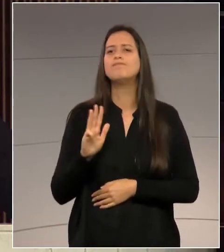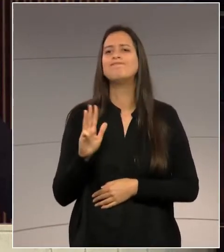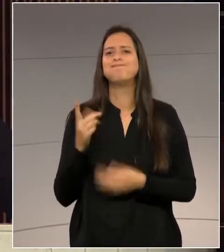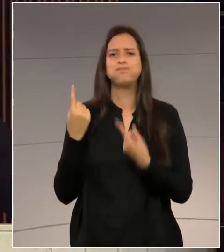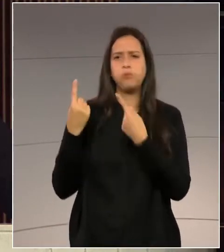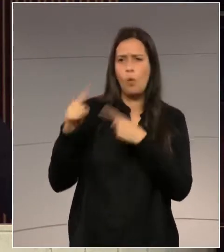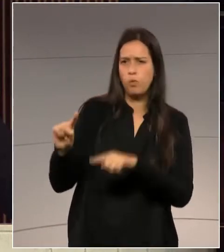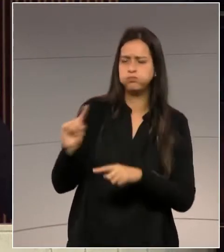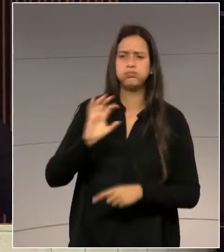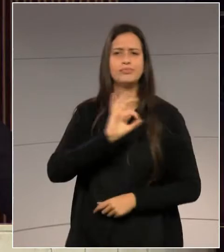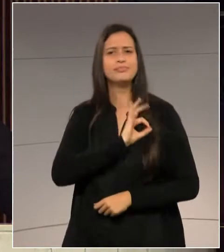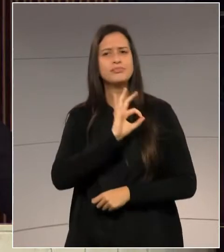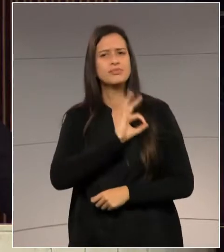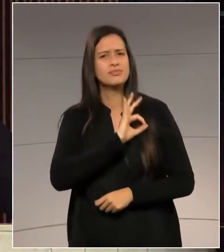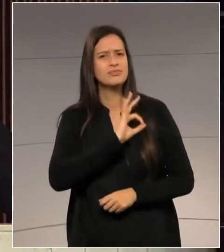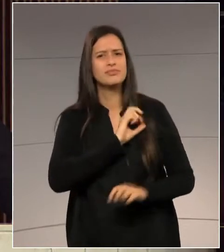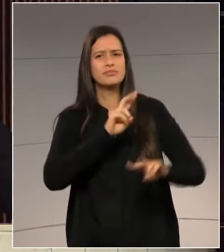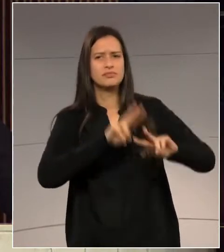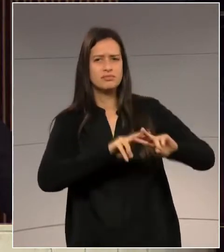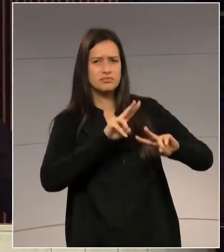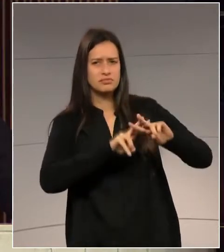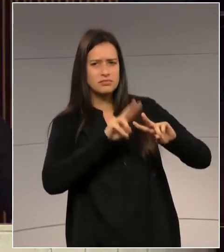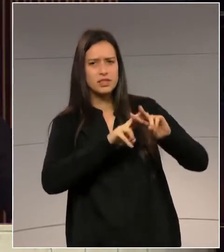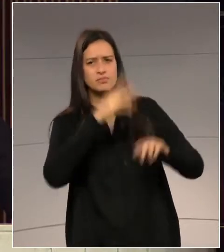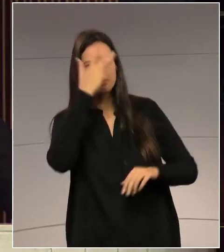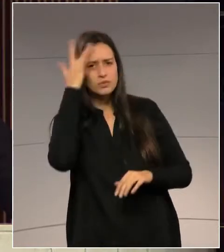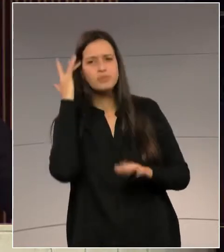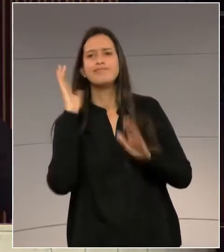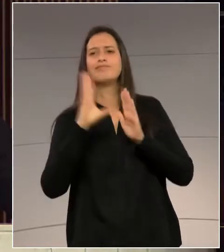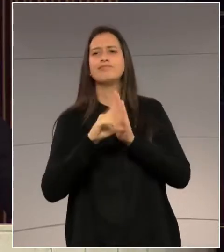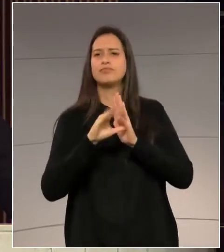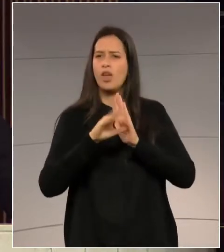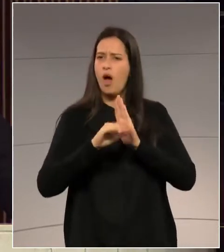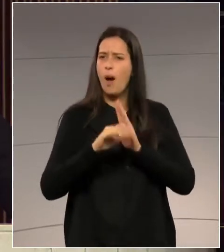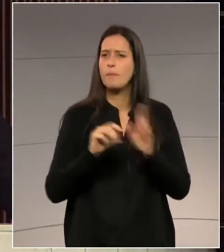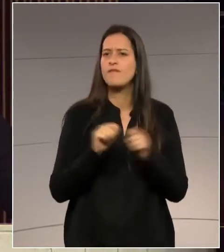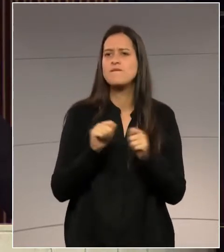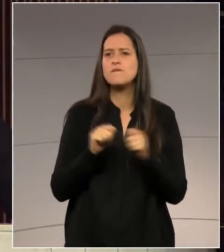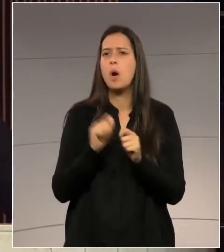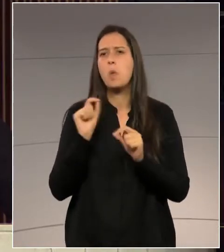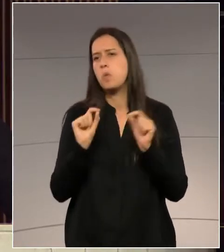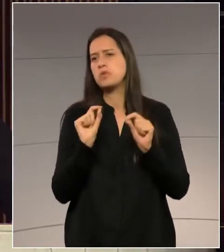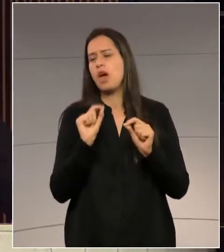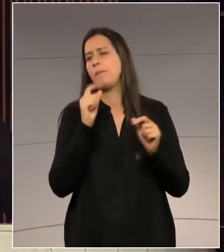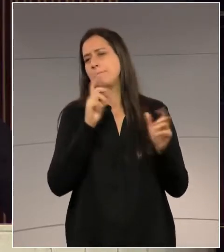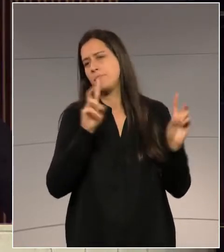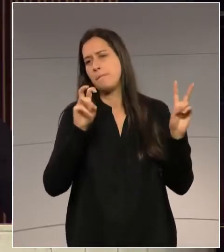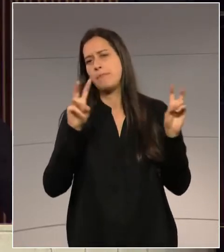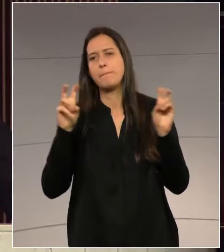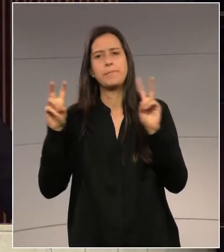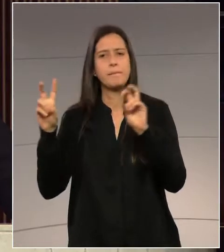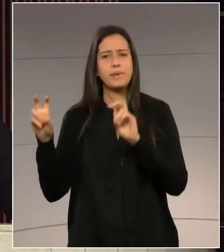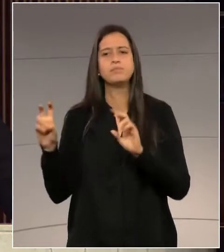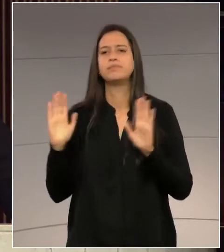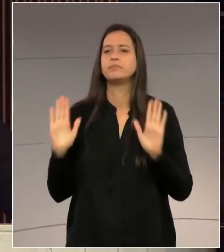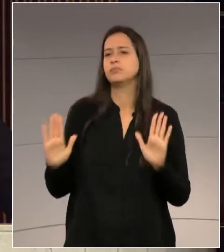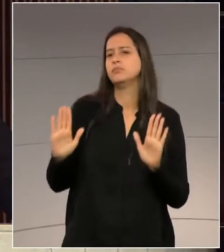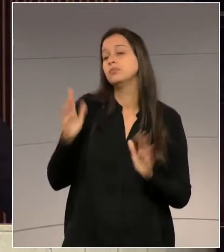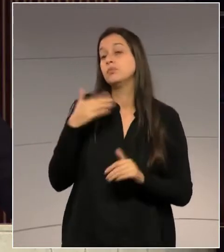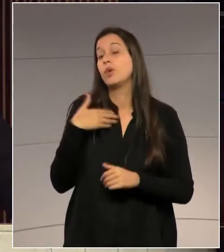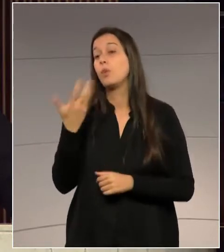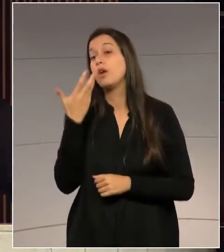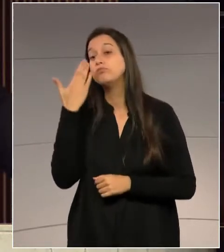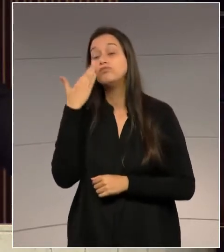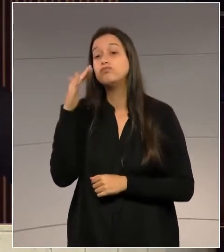prenda bandido faça isso e aquilo se você pegar o discurso para o completo você vai entender que a alimentação dele